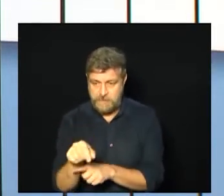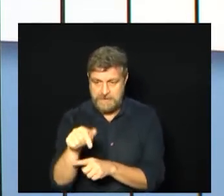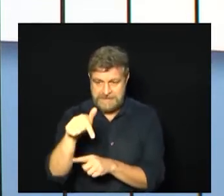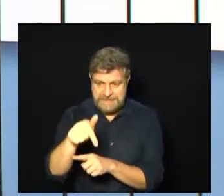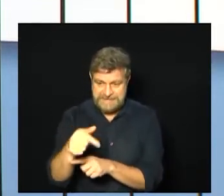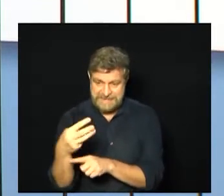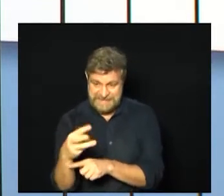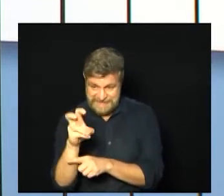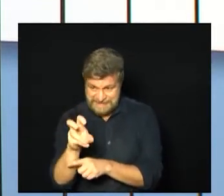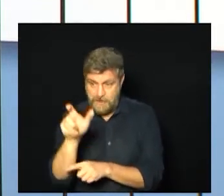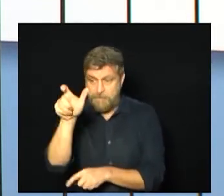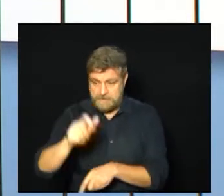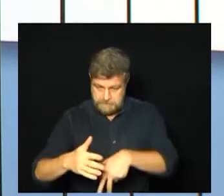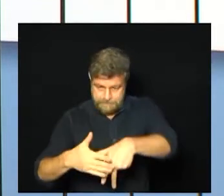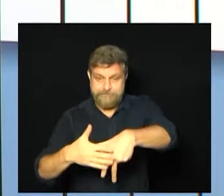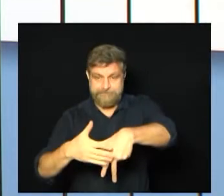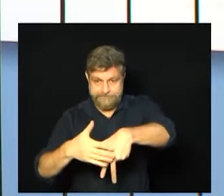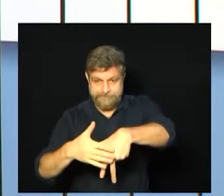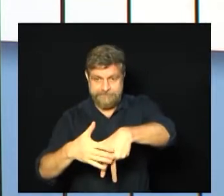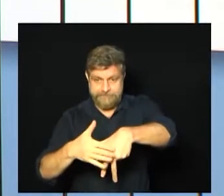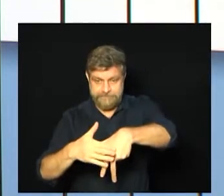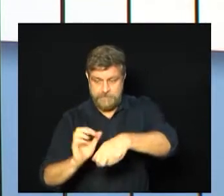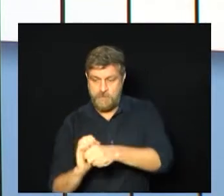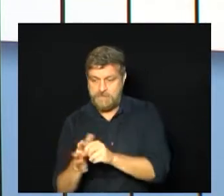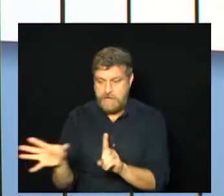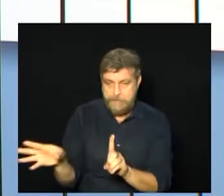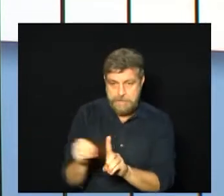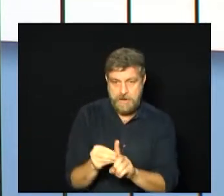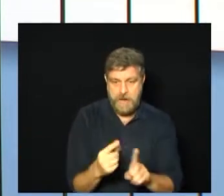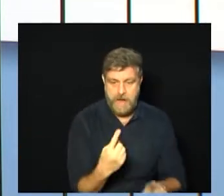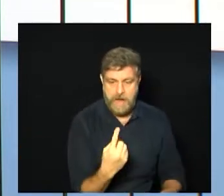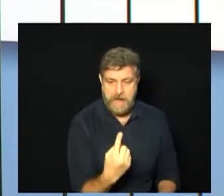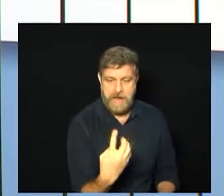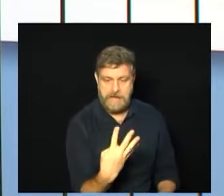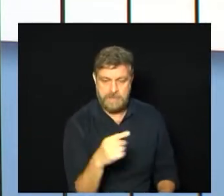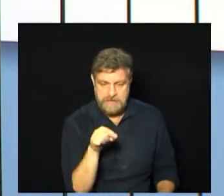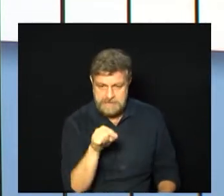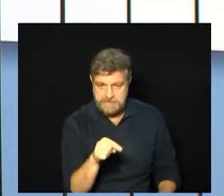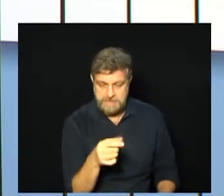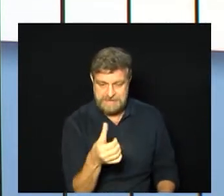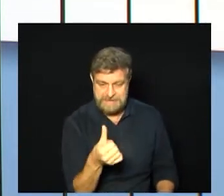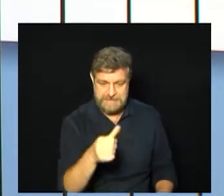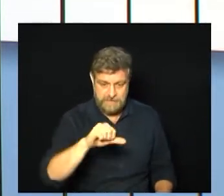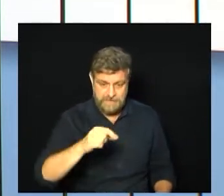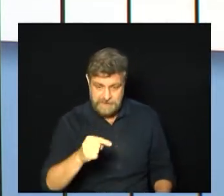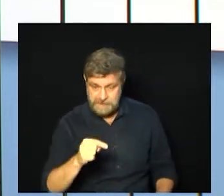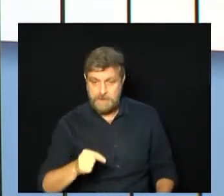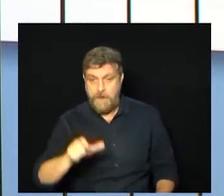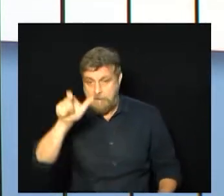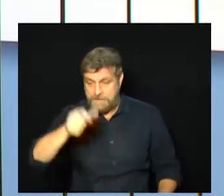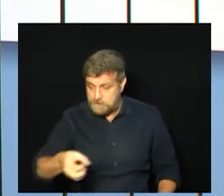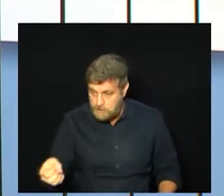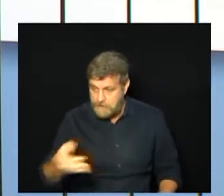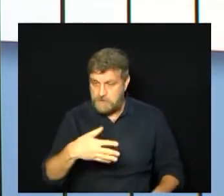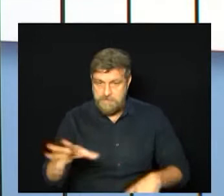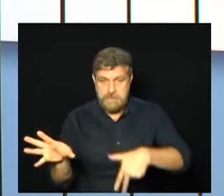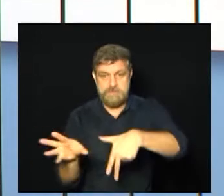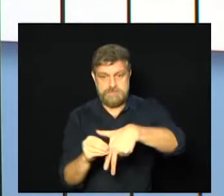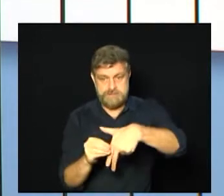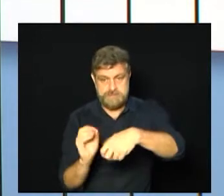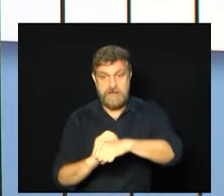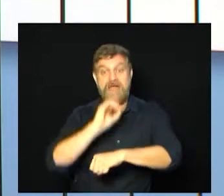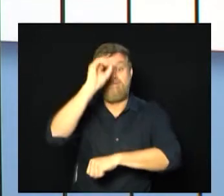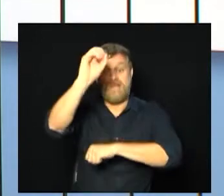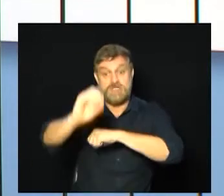21.835.785 casos da Covid-19. São 14.661 novos casos registrados nas últimas